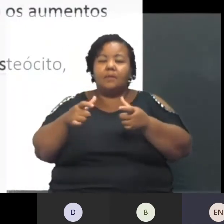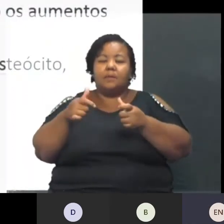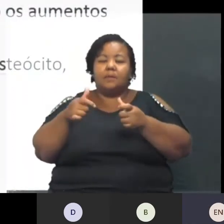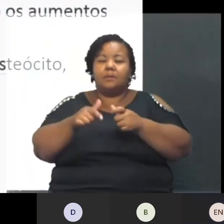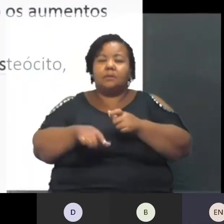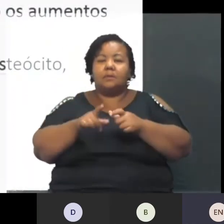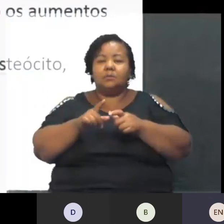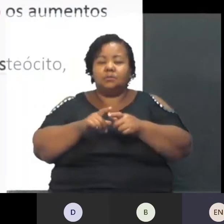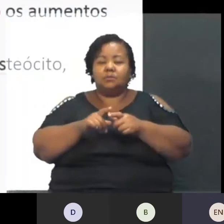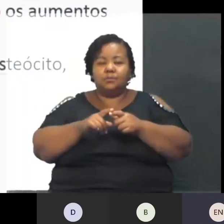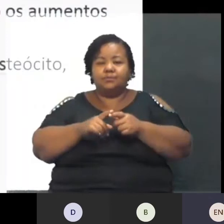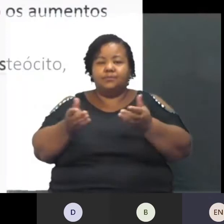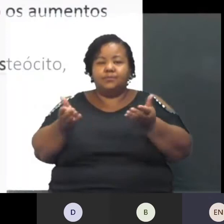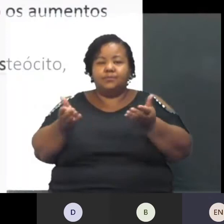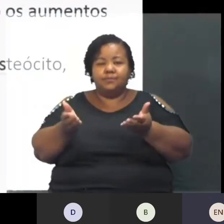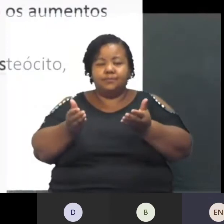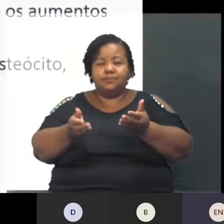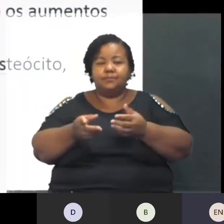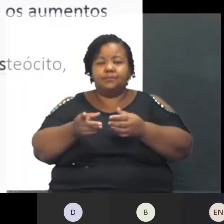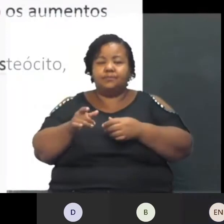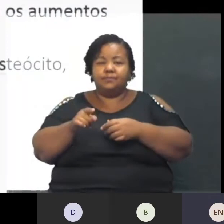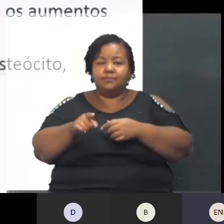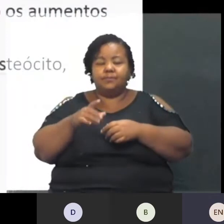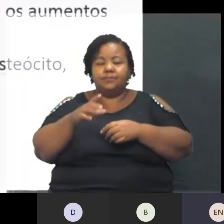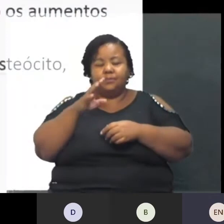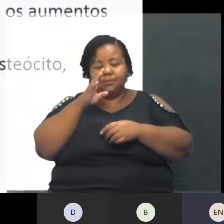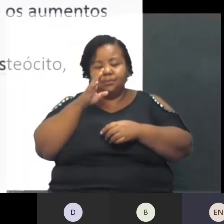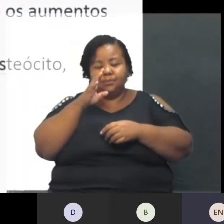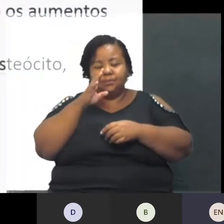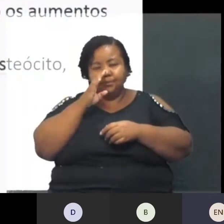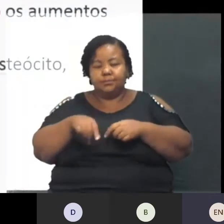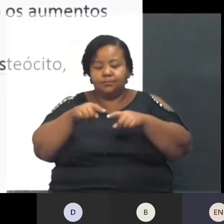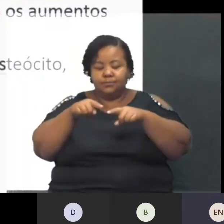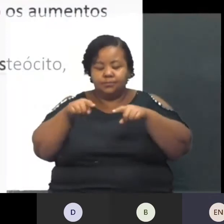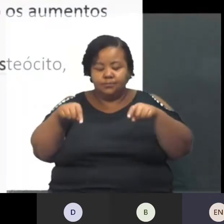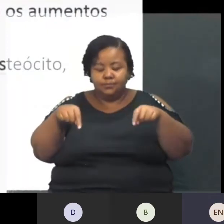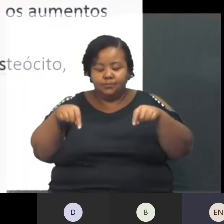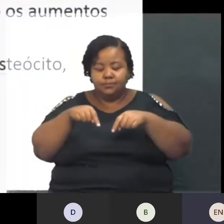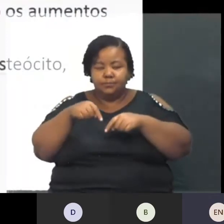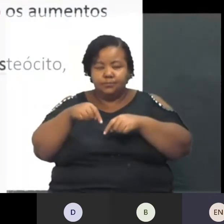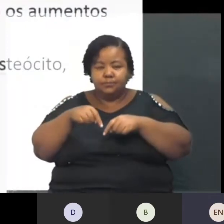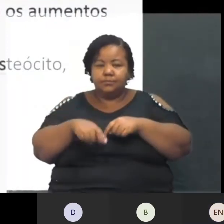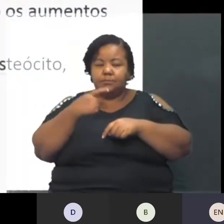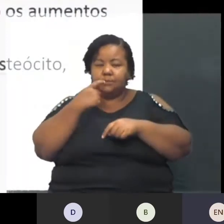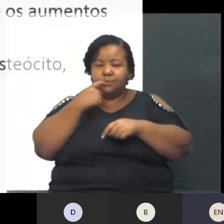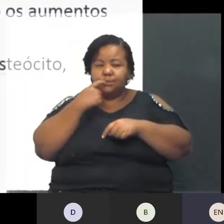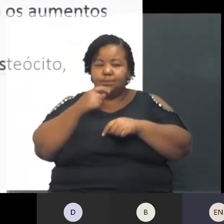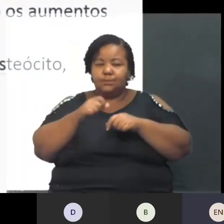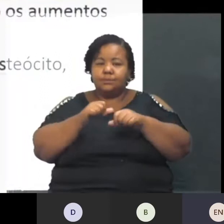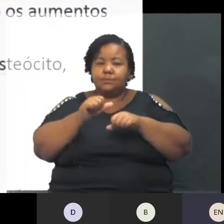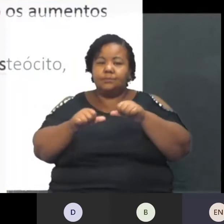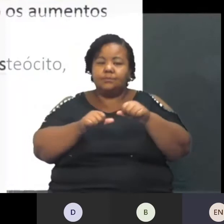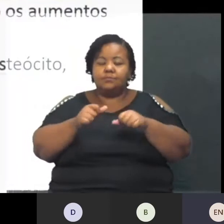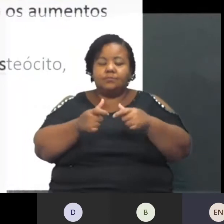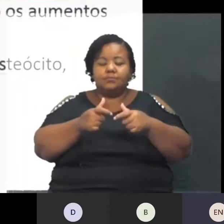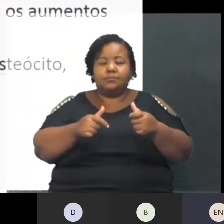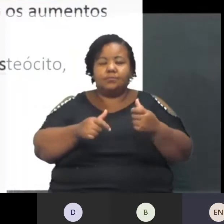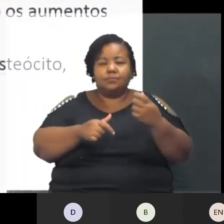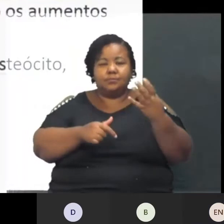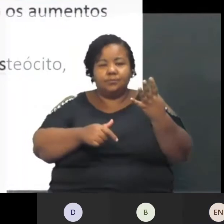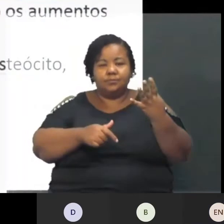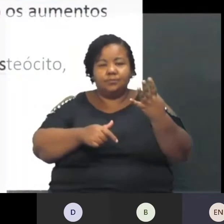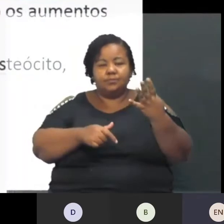ossos longos. Então, neste momento, você irá observar a lâmina de ossificação intramembranosa, utilizando os aumentos de